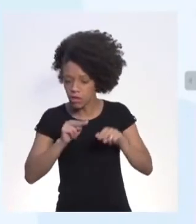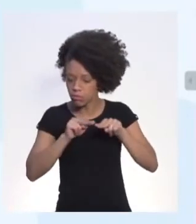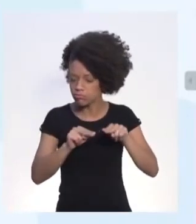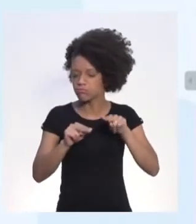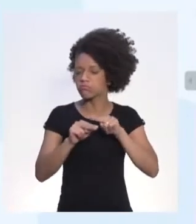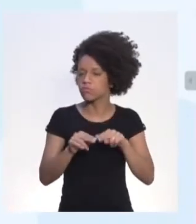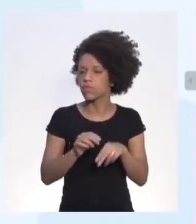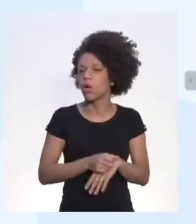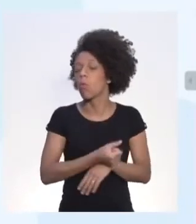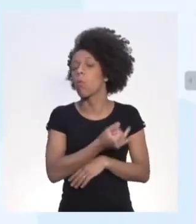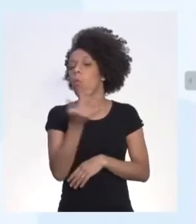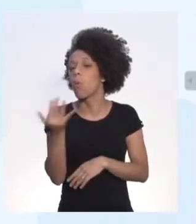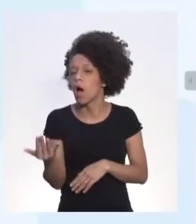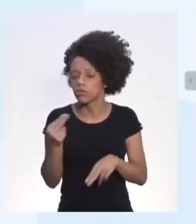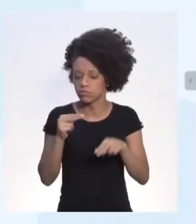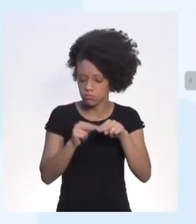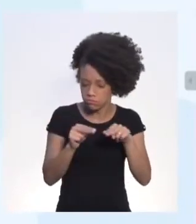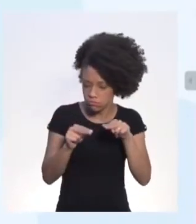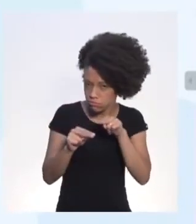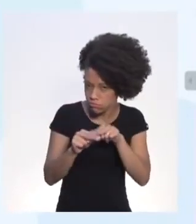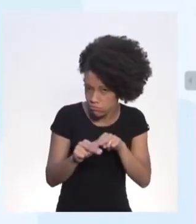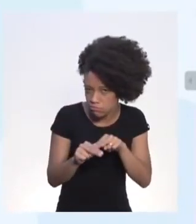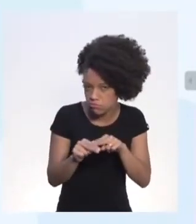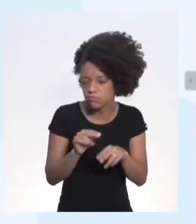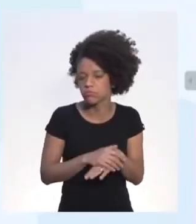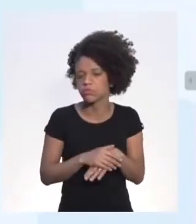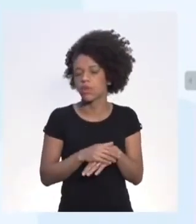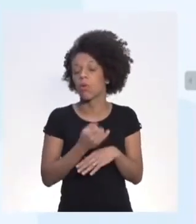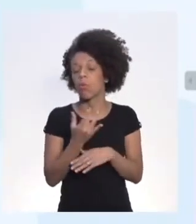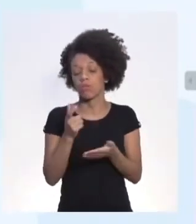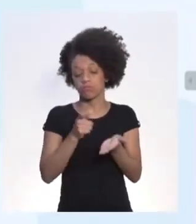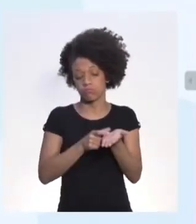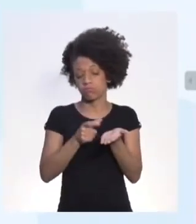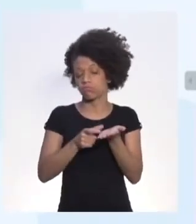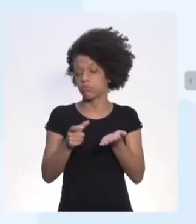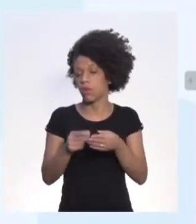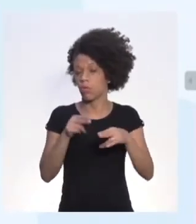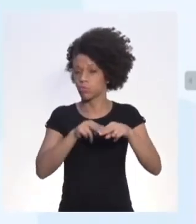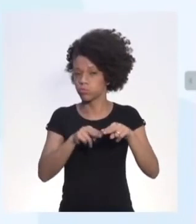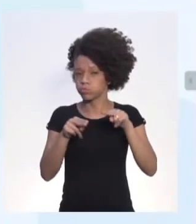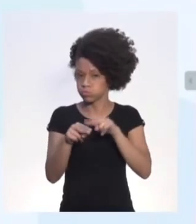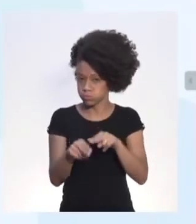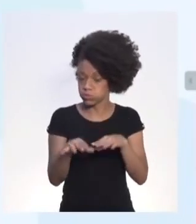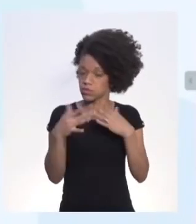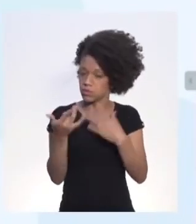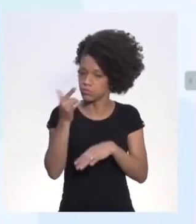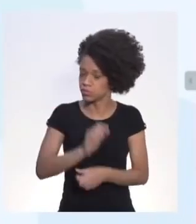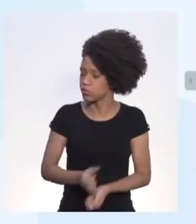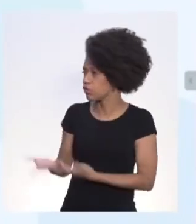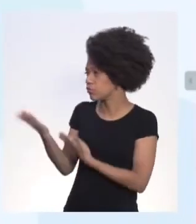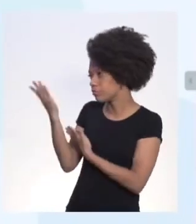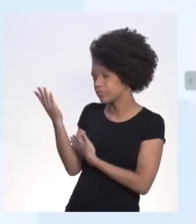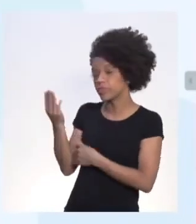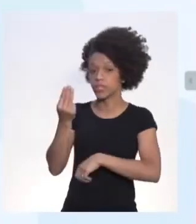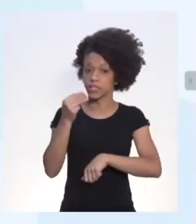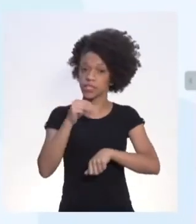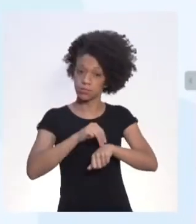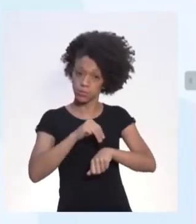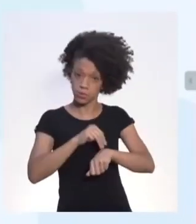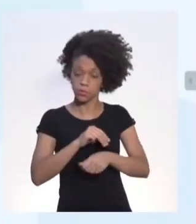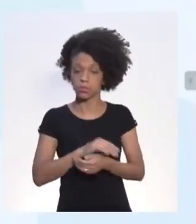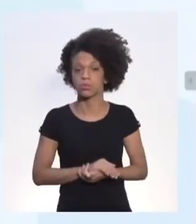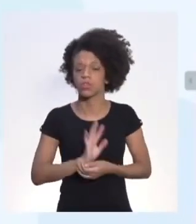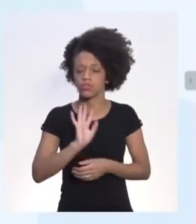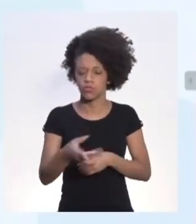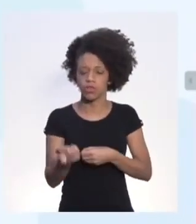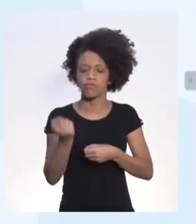aí? Quais eu consigo encaixar nesse dominó? Qual peça ali eu consigo encaixar? Então, de novo aí para vocês, 3 minutinhos,